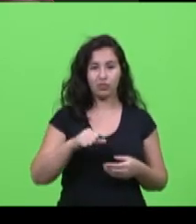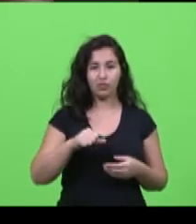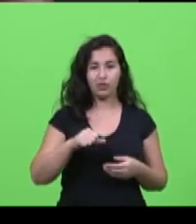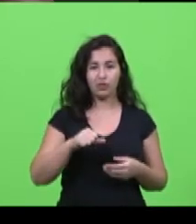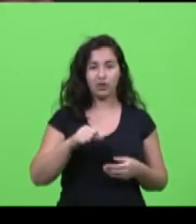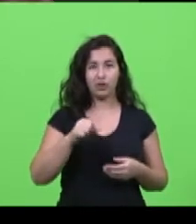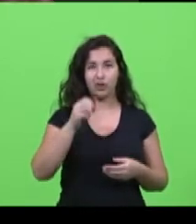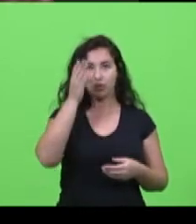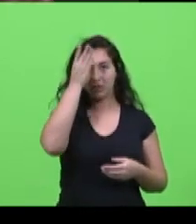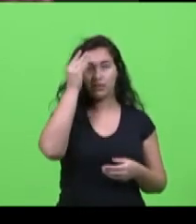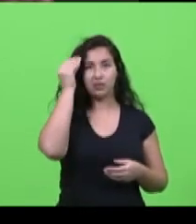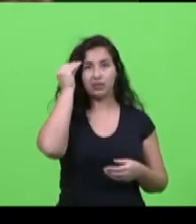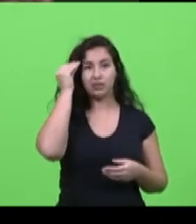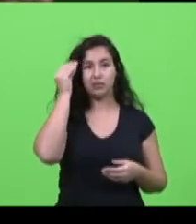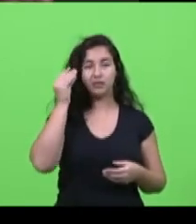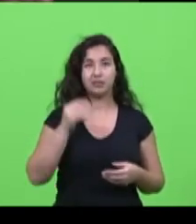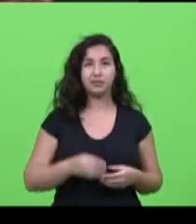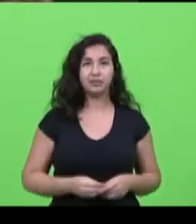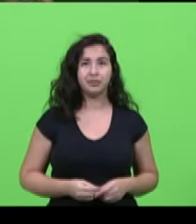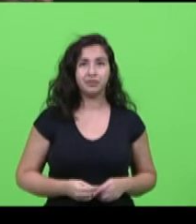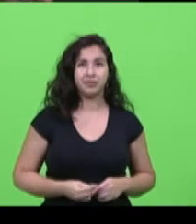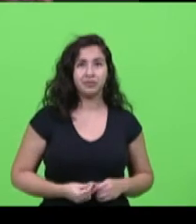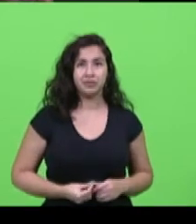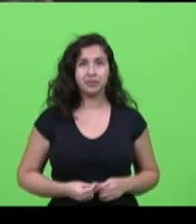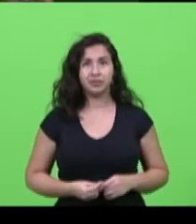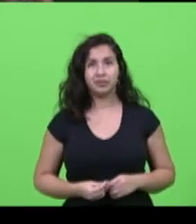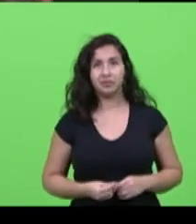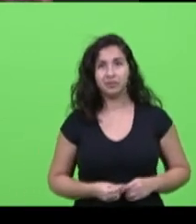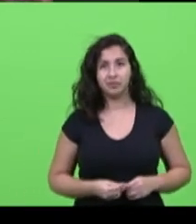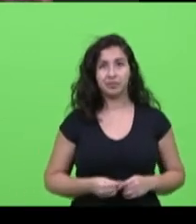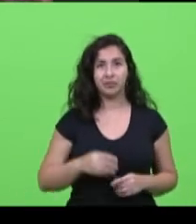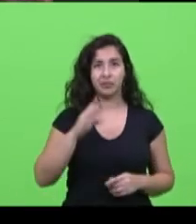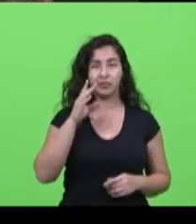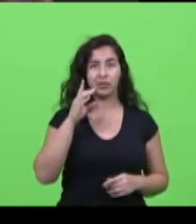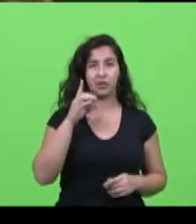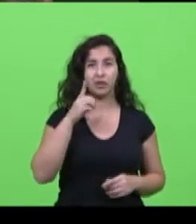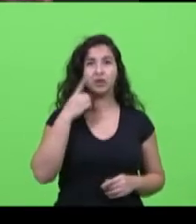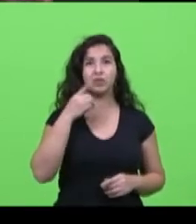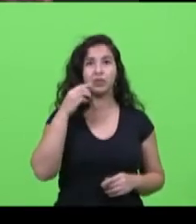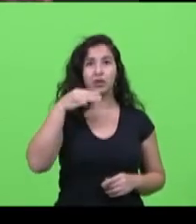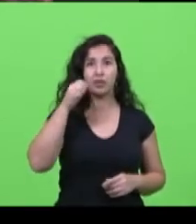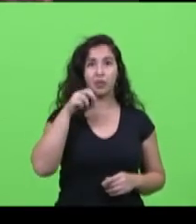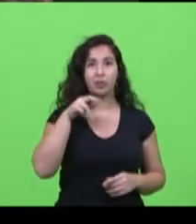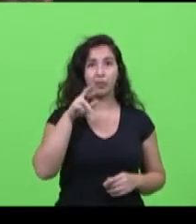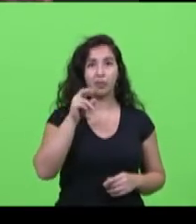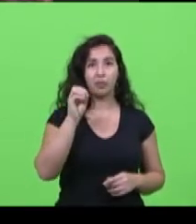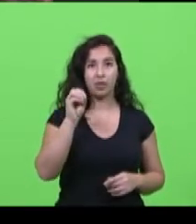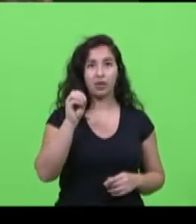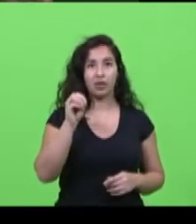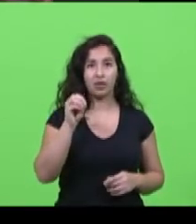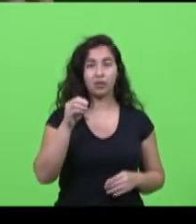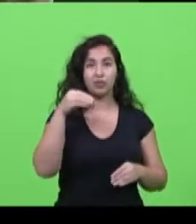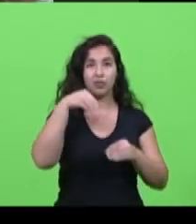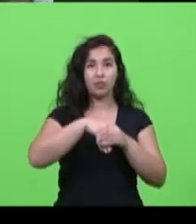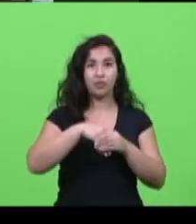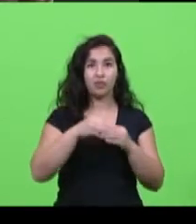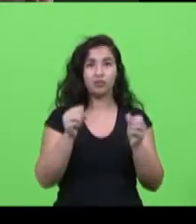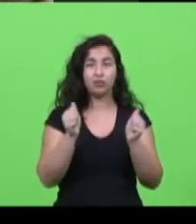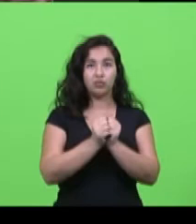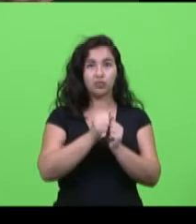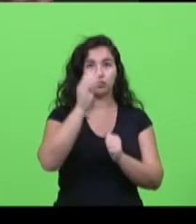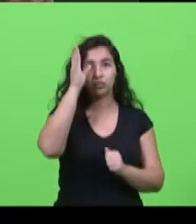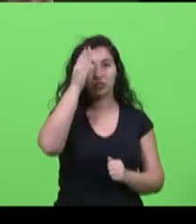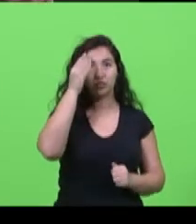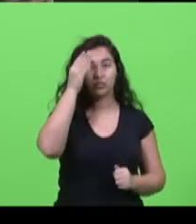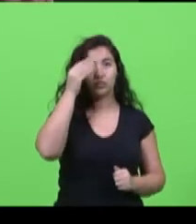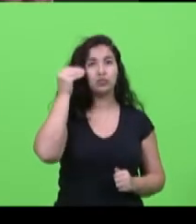Não há voto, presidente. Registra a manifestação. Deputado Mauro de Nadal. Eu voto com a deputada Luciane Carminati também, por entender que a